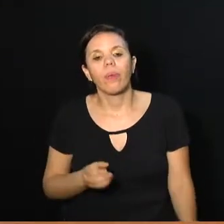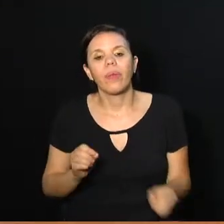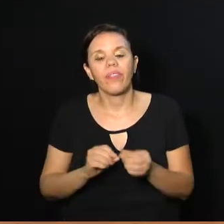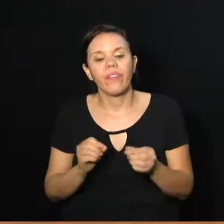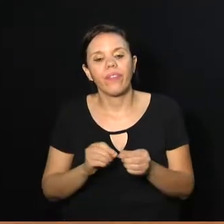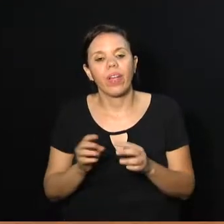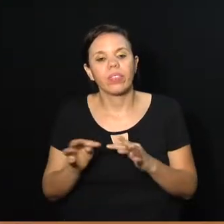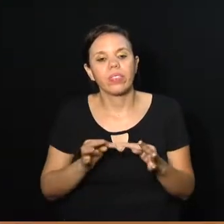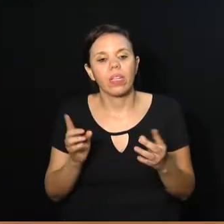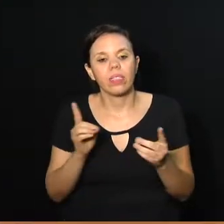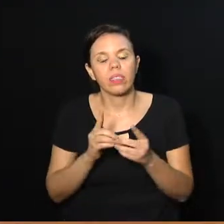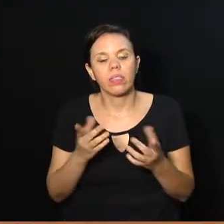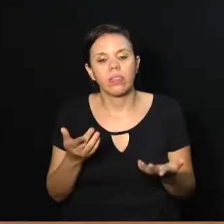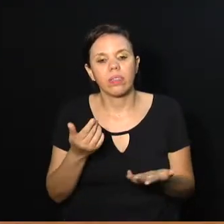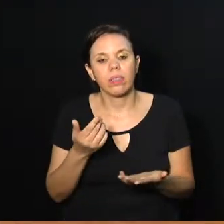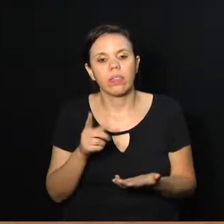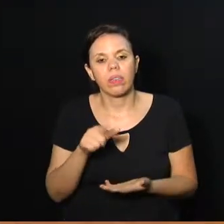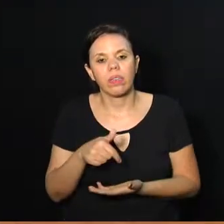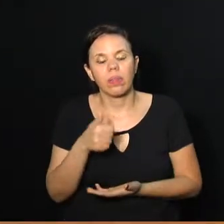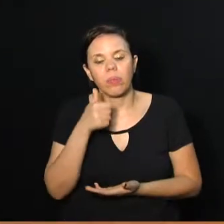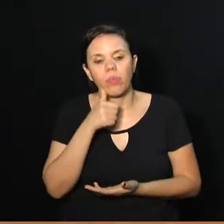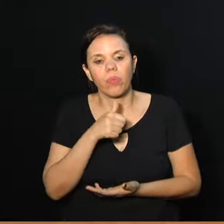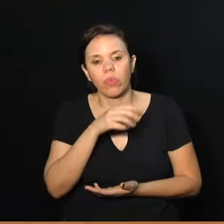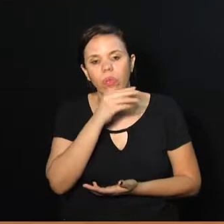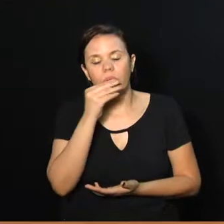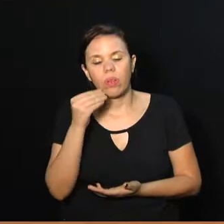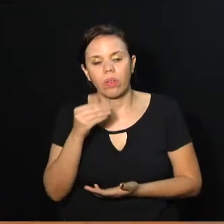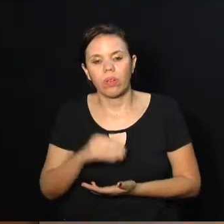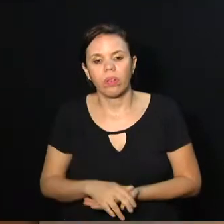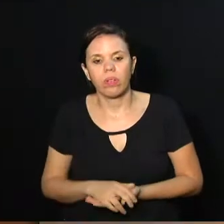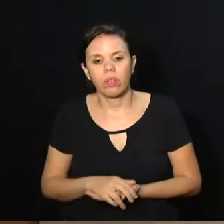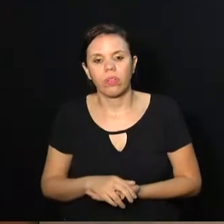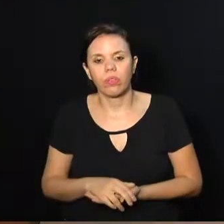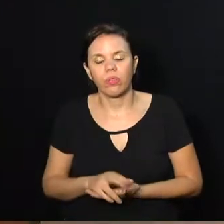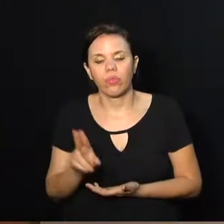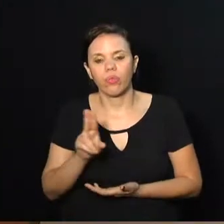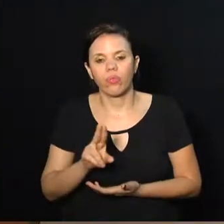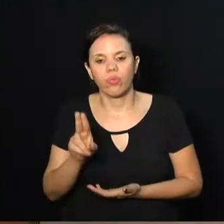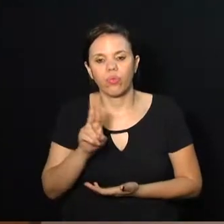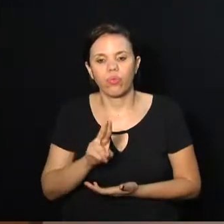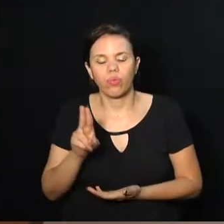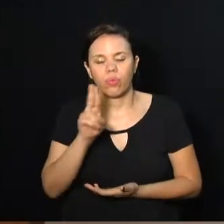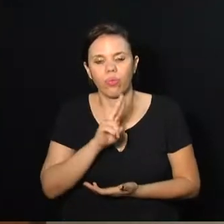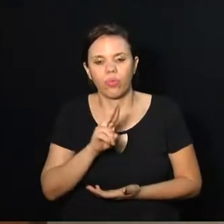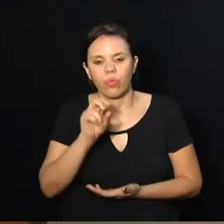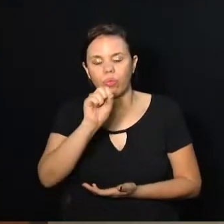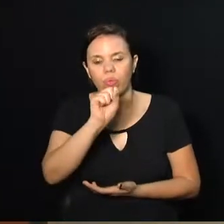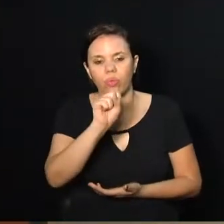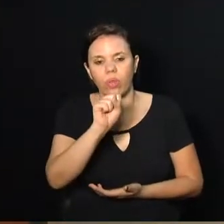Mãe, adolescente, puer para adolescente e usuária de SPA. Isso. É a mesma coisa, só que daí